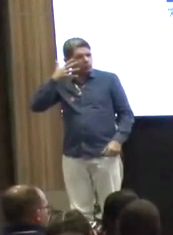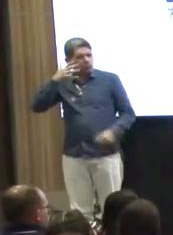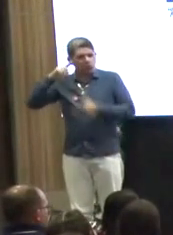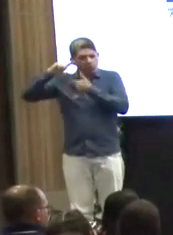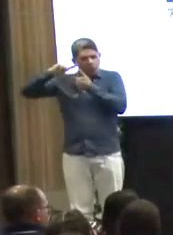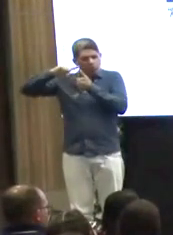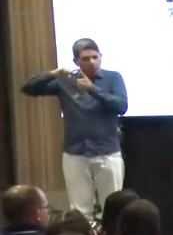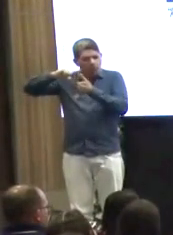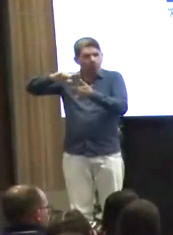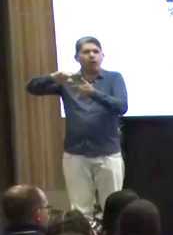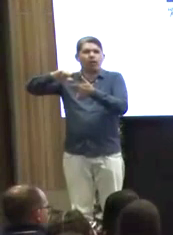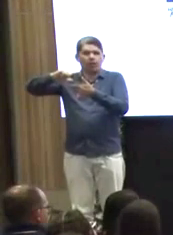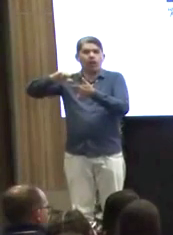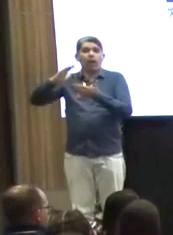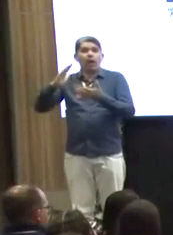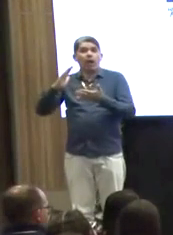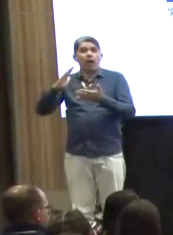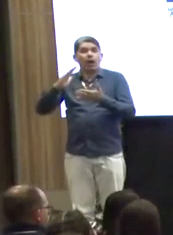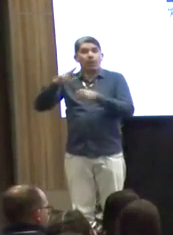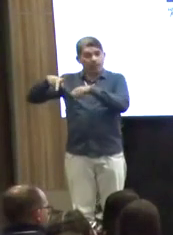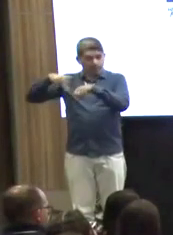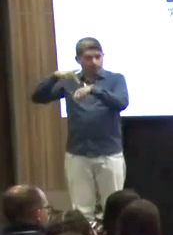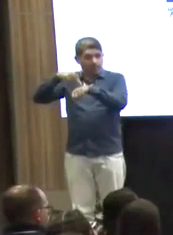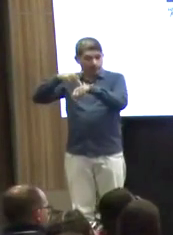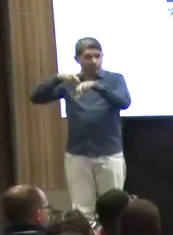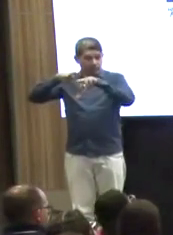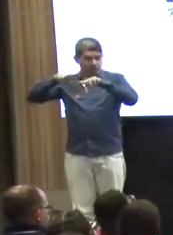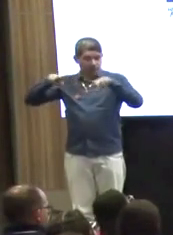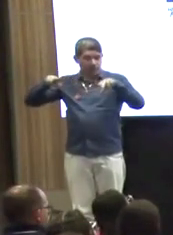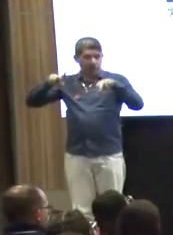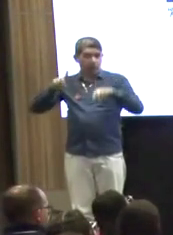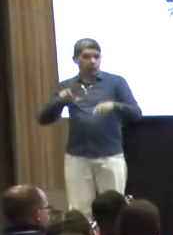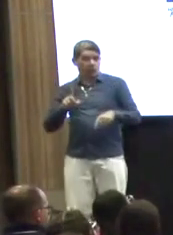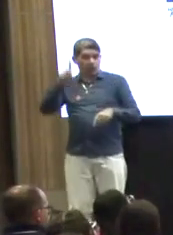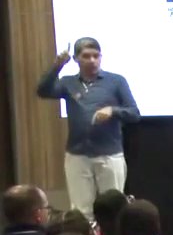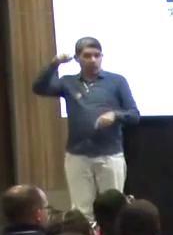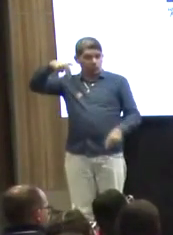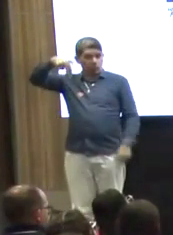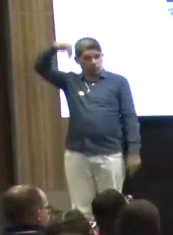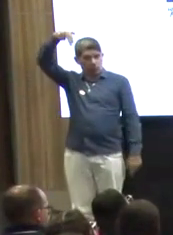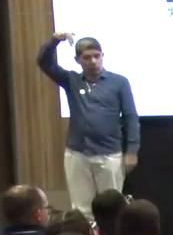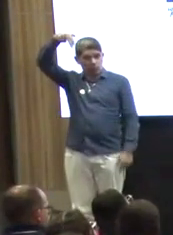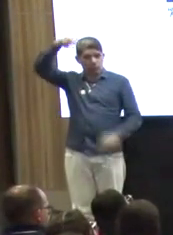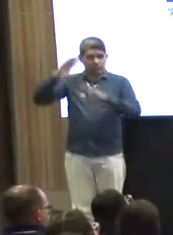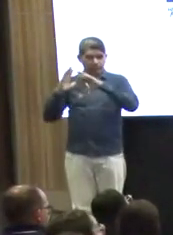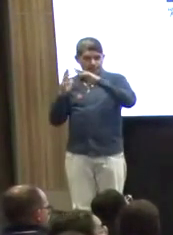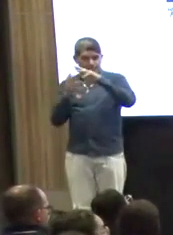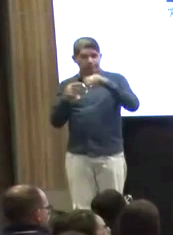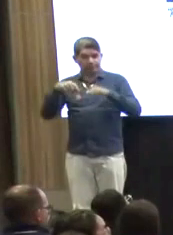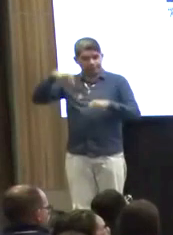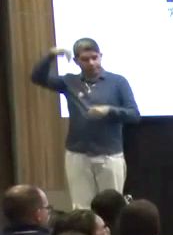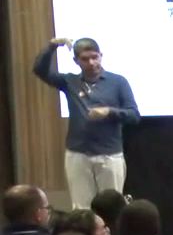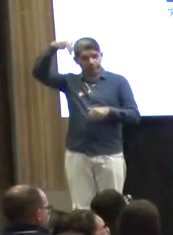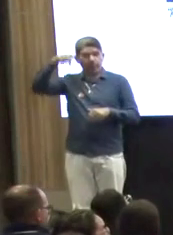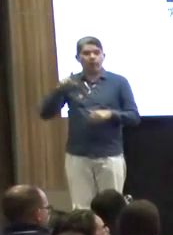exemplo, em muitos países do norte do planeta, o